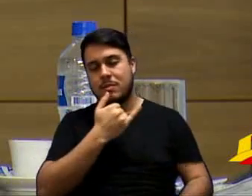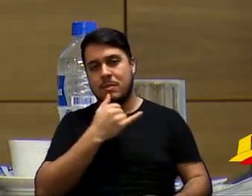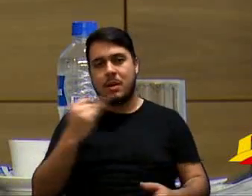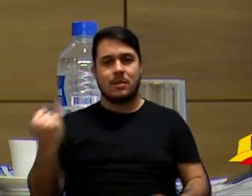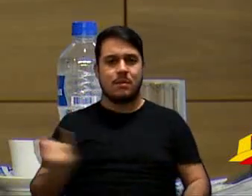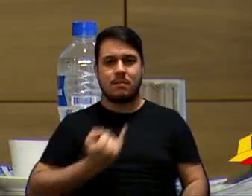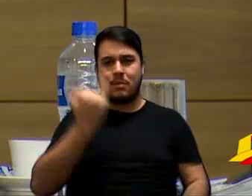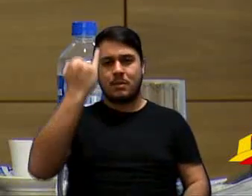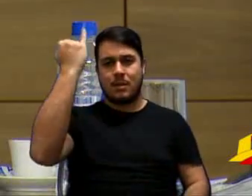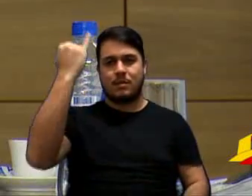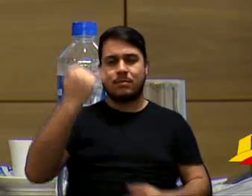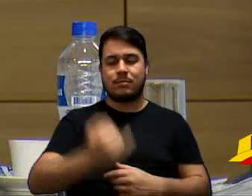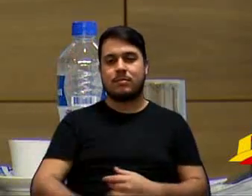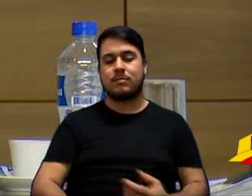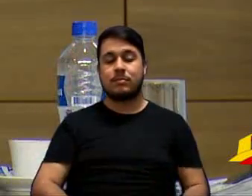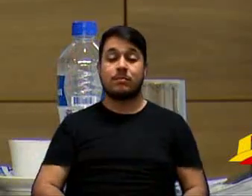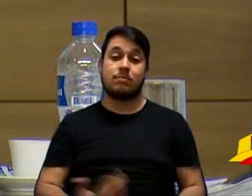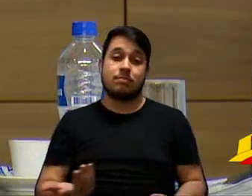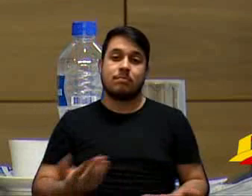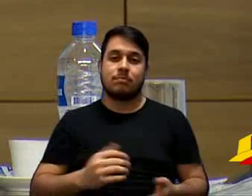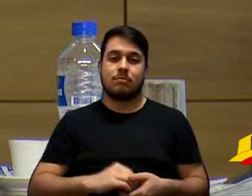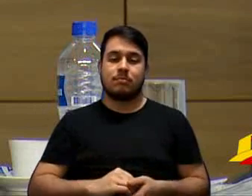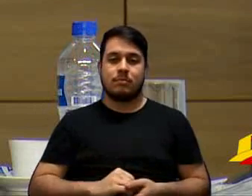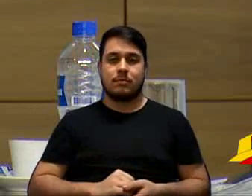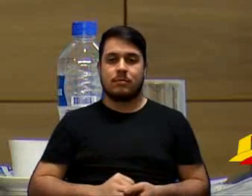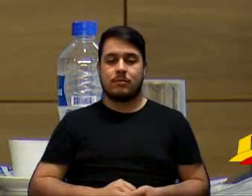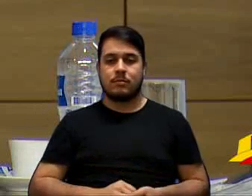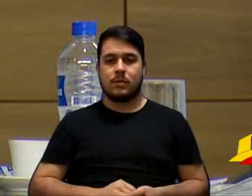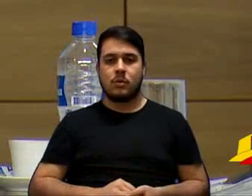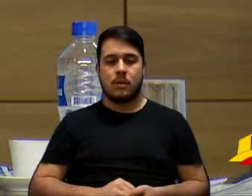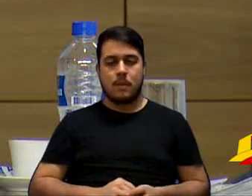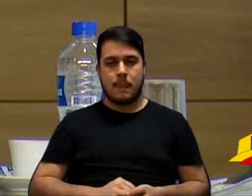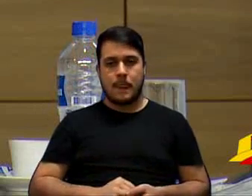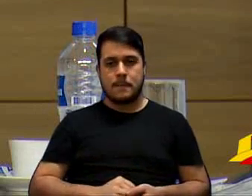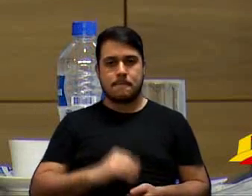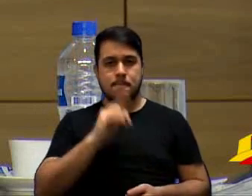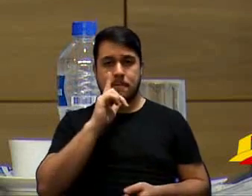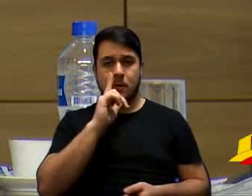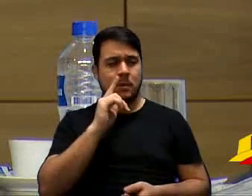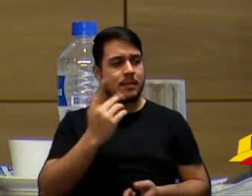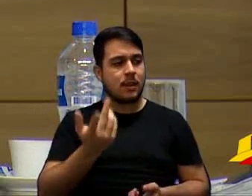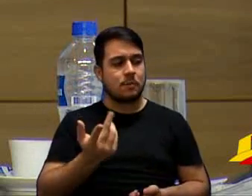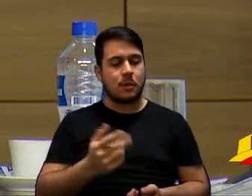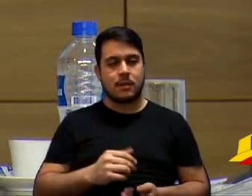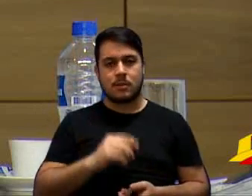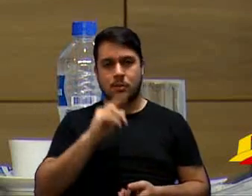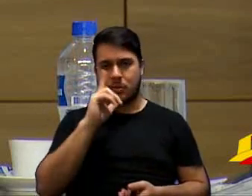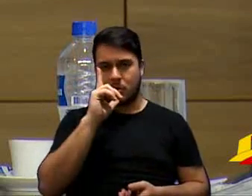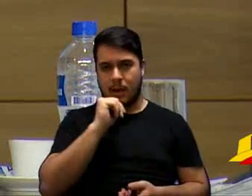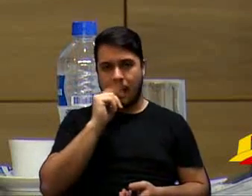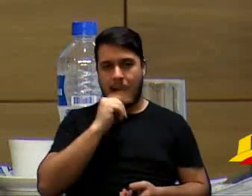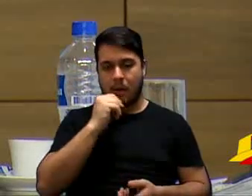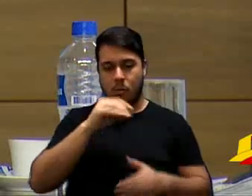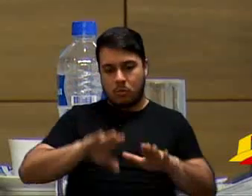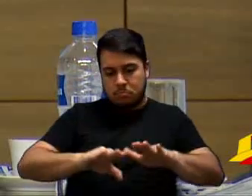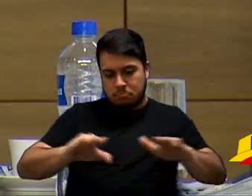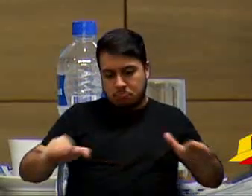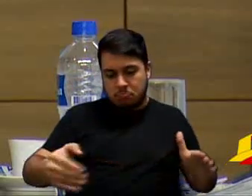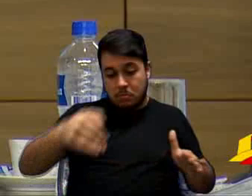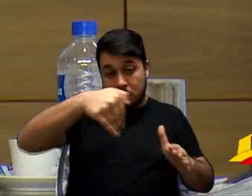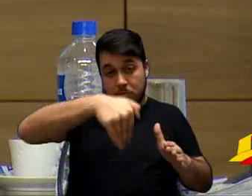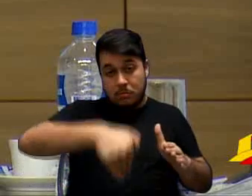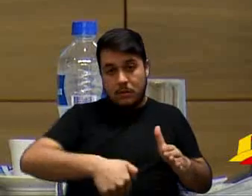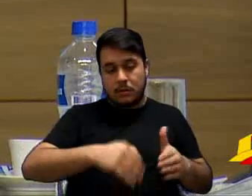importantíssima né exploração das águas subterrâneas que a legislação federal mas que o município deveria se debruçar